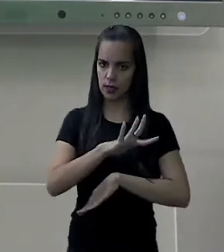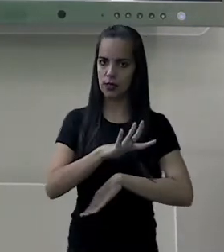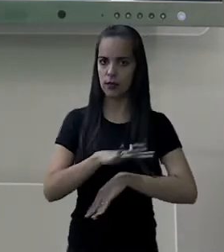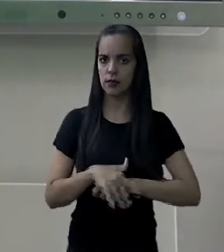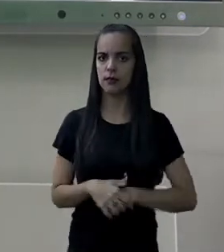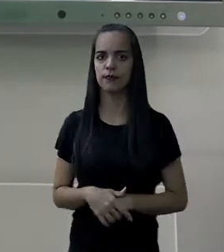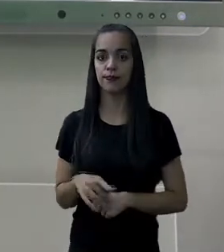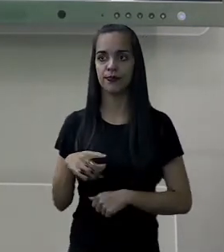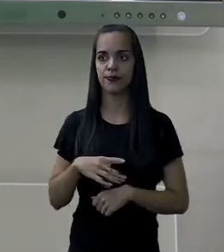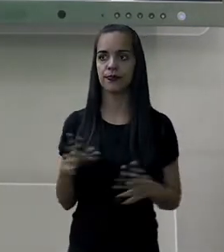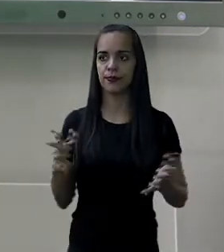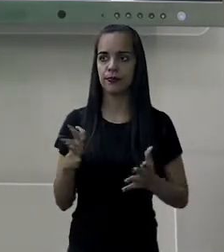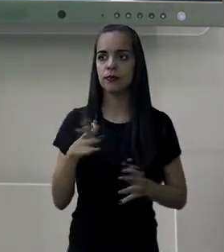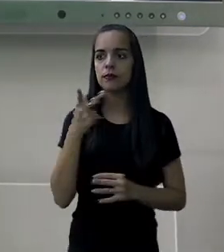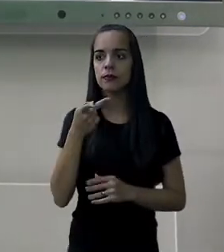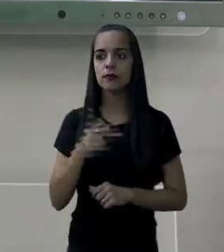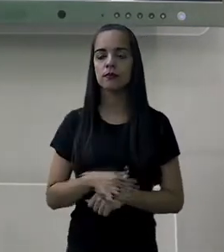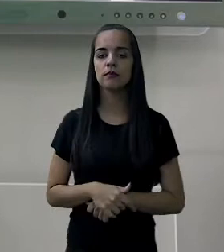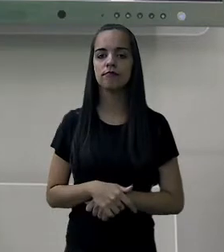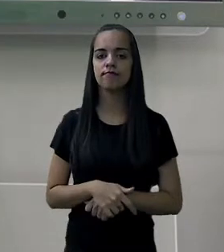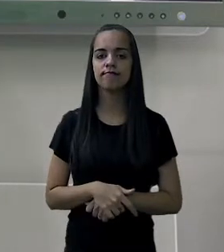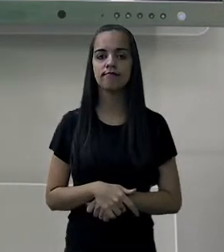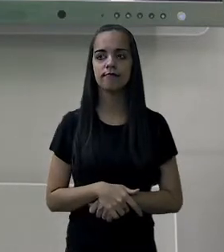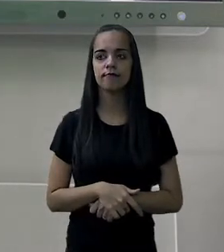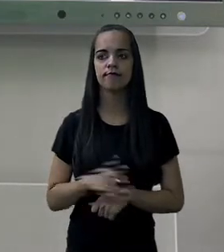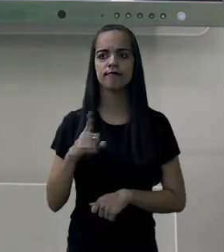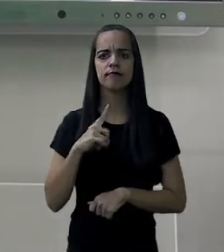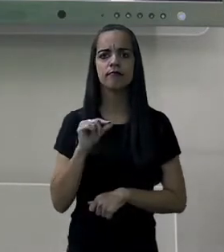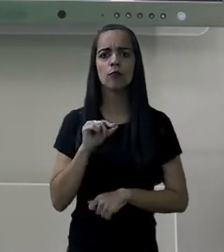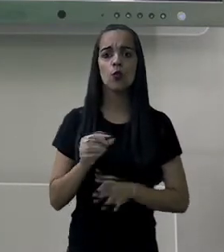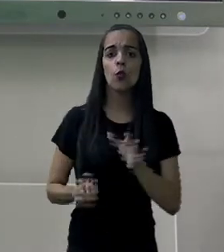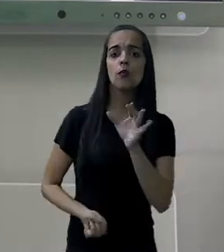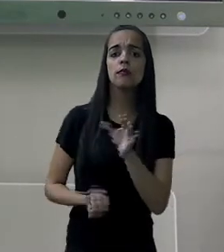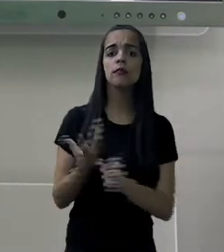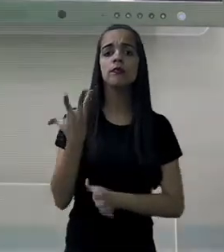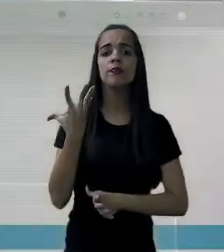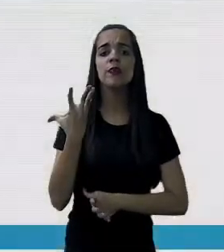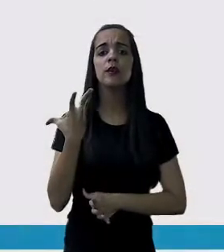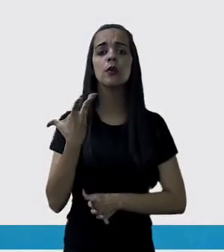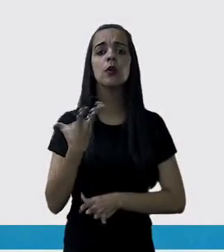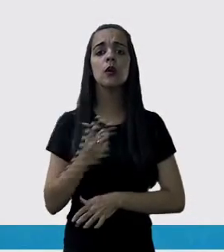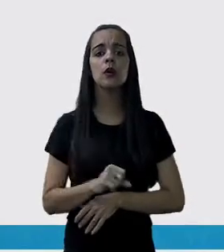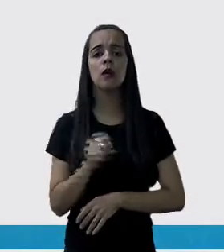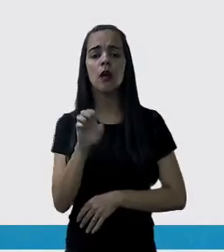A origem da União Europeia. A necessidade de